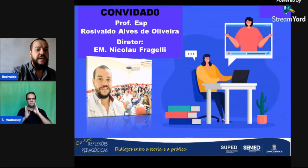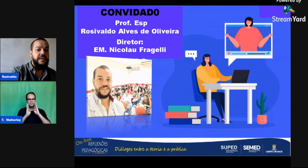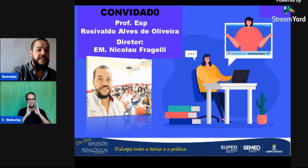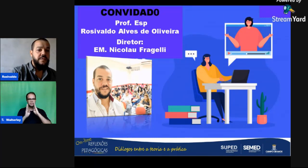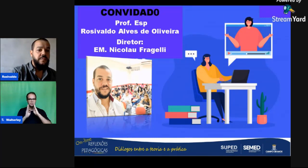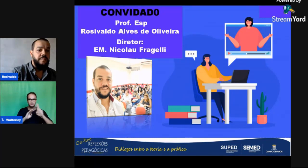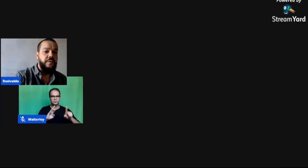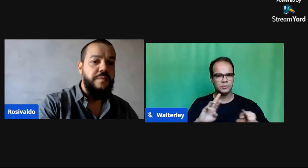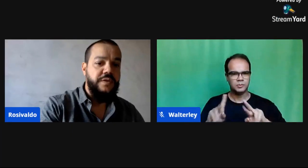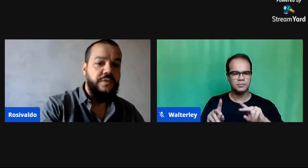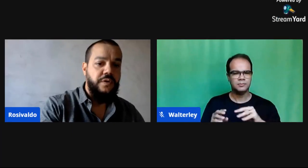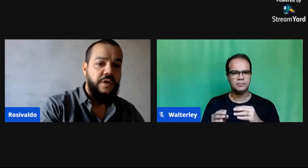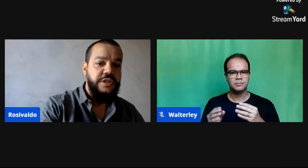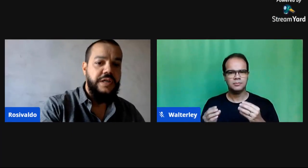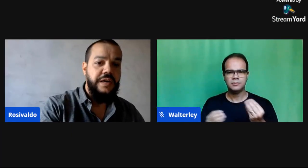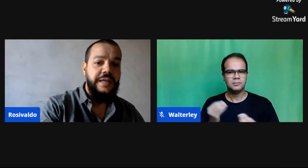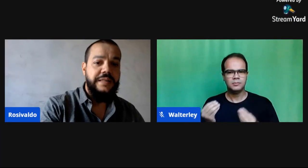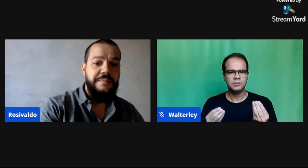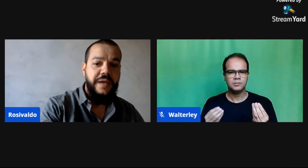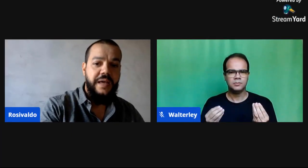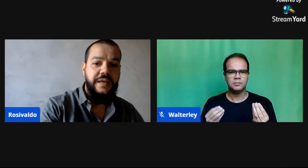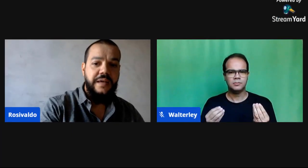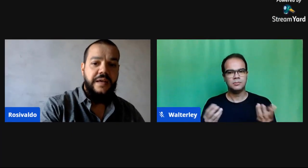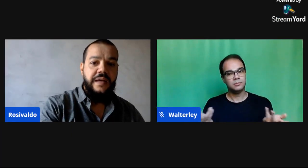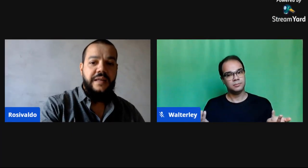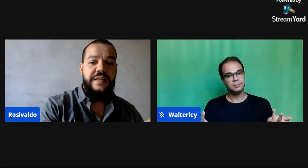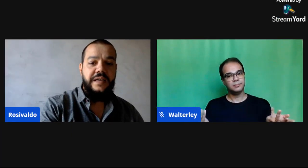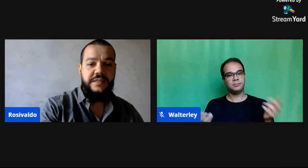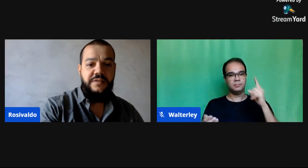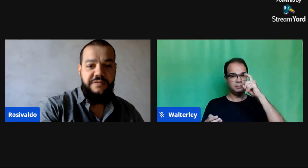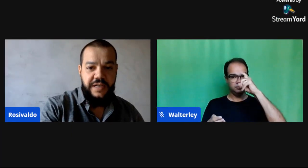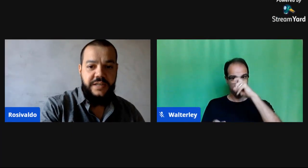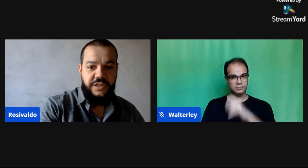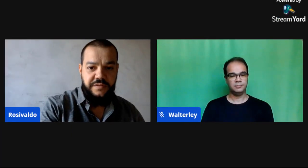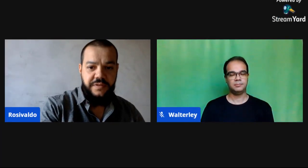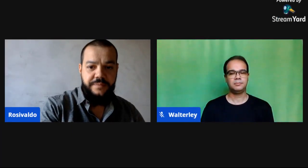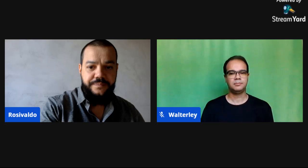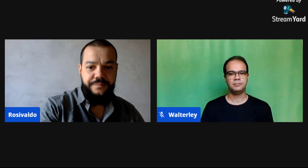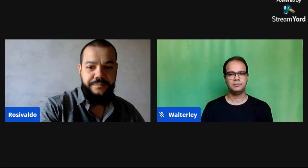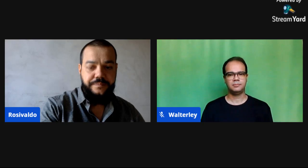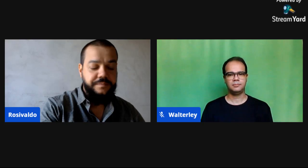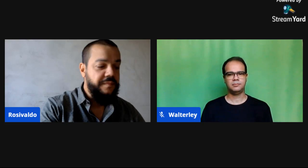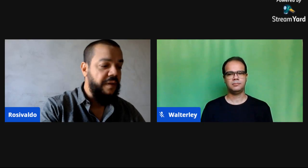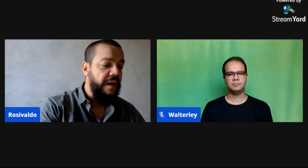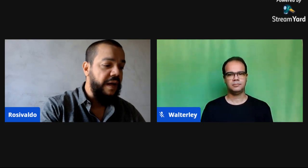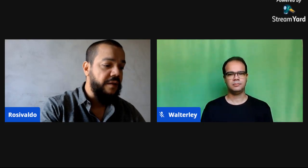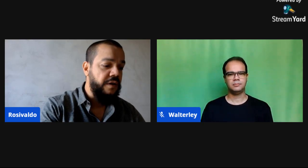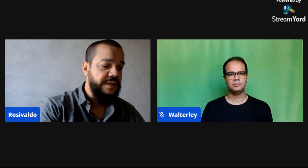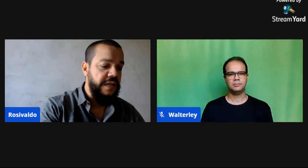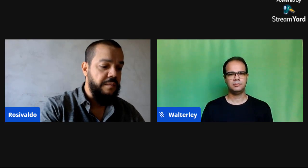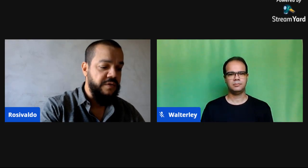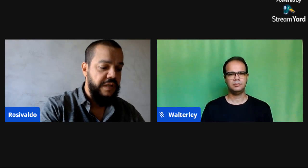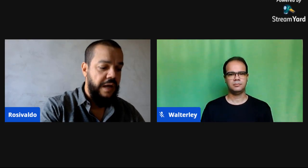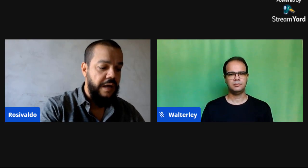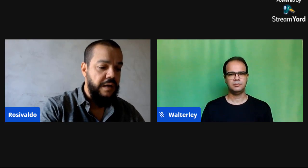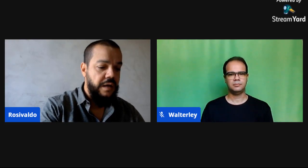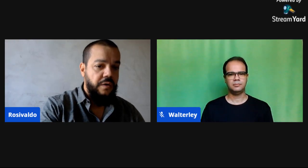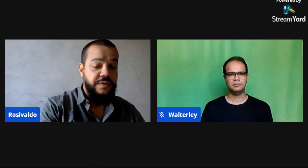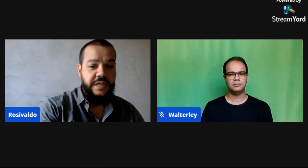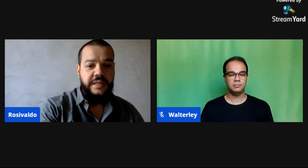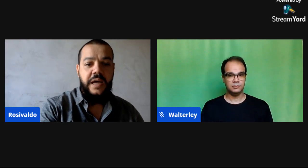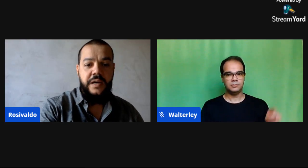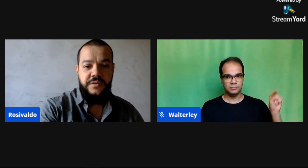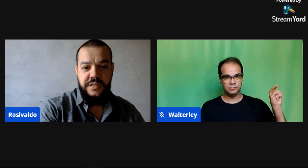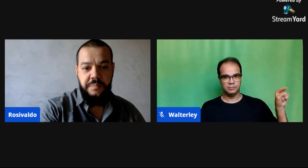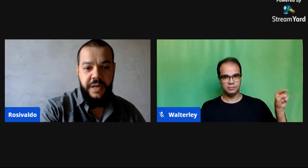pensando na questão um pouco metodológica e também na questão avaliativa. Nós temos lá